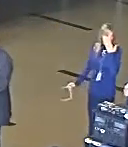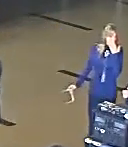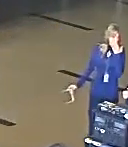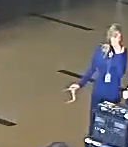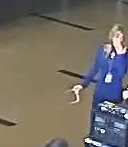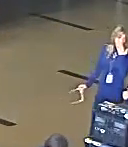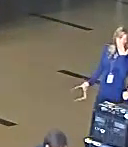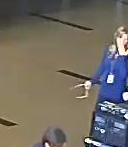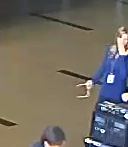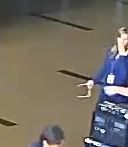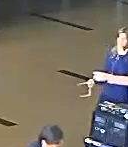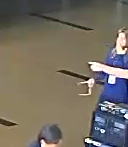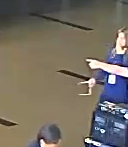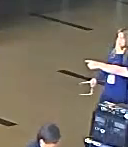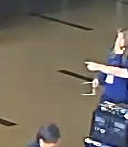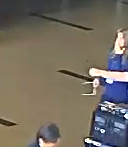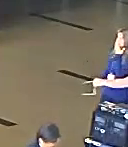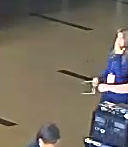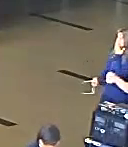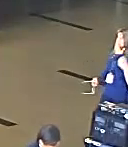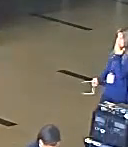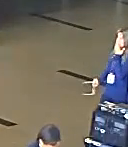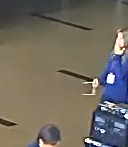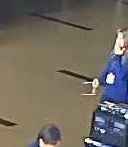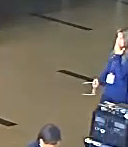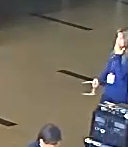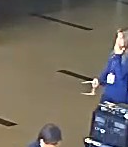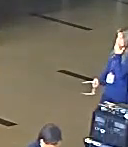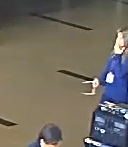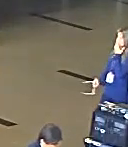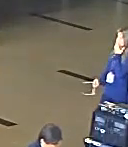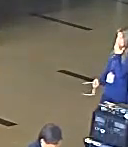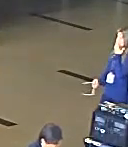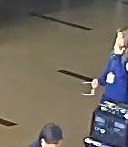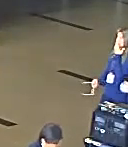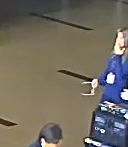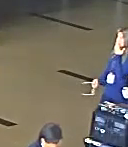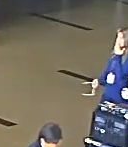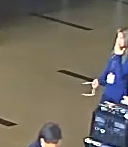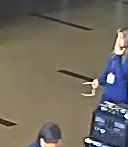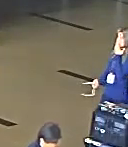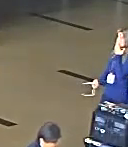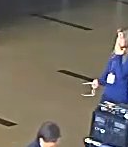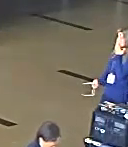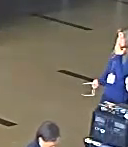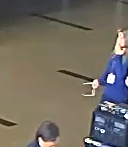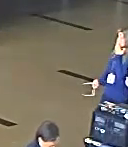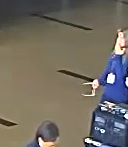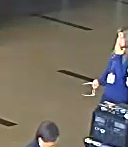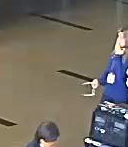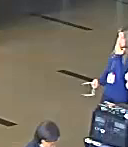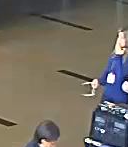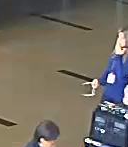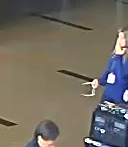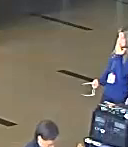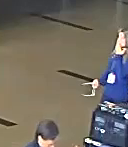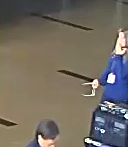do meu lado eu falei por que Juninho ele falou não porque você tava roncando muito alto eu descobri onde eu